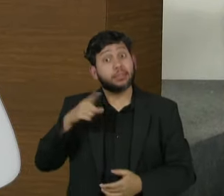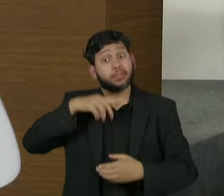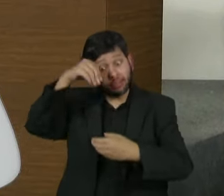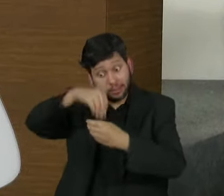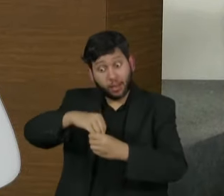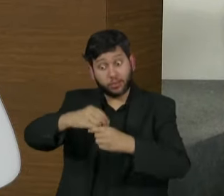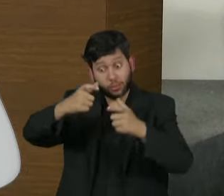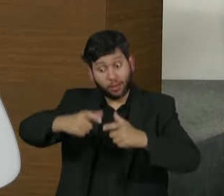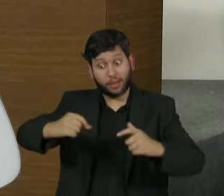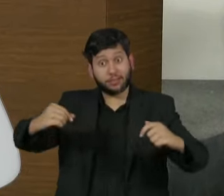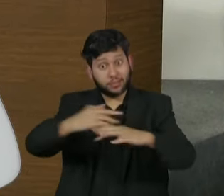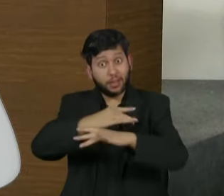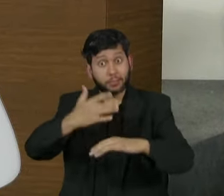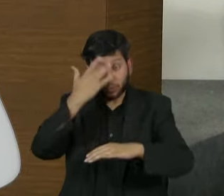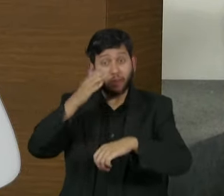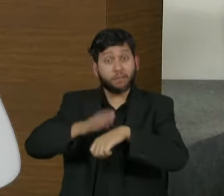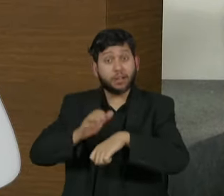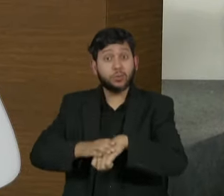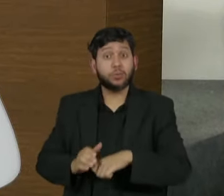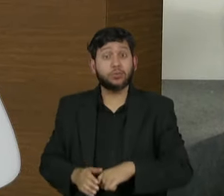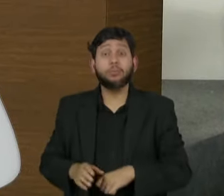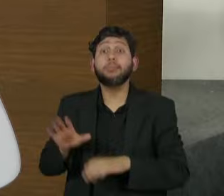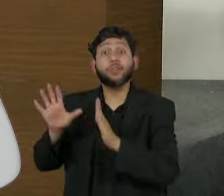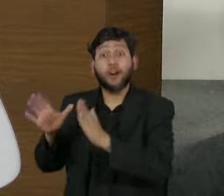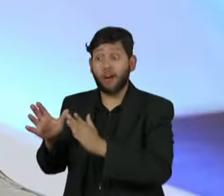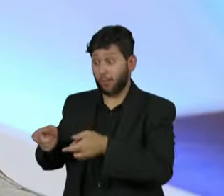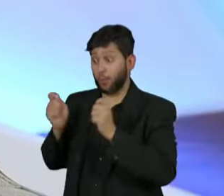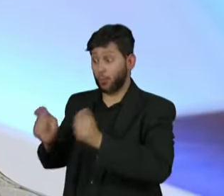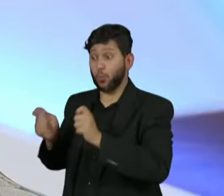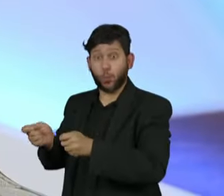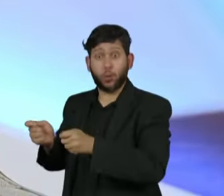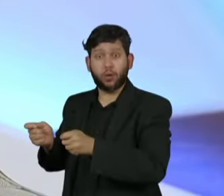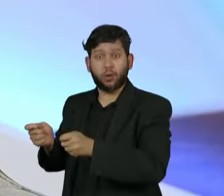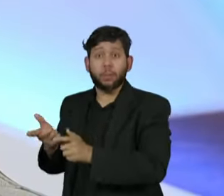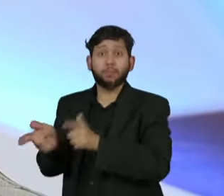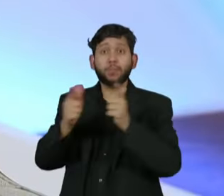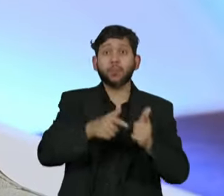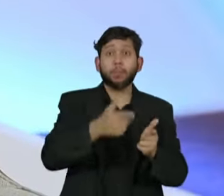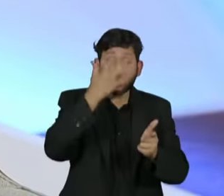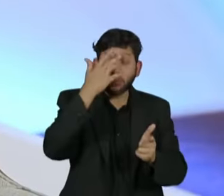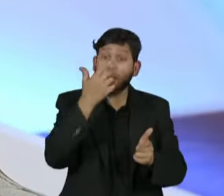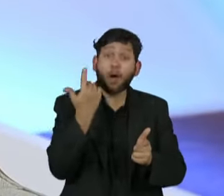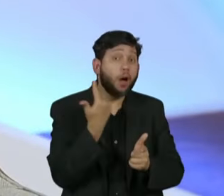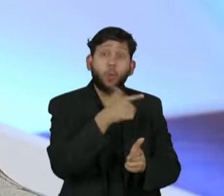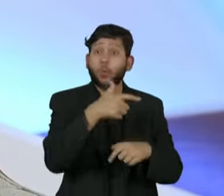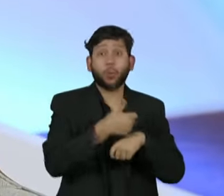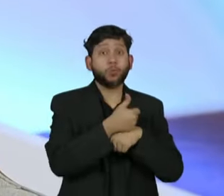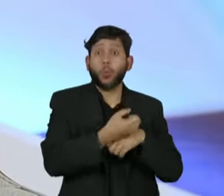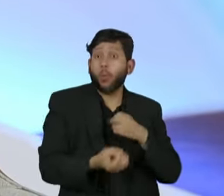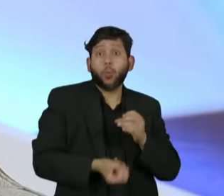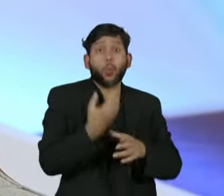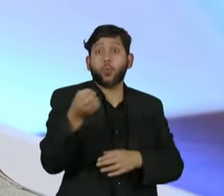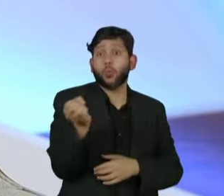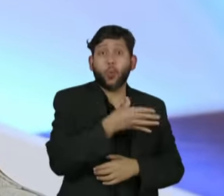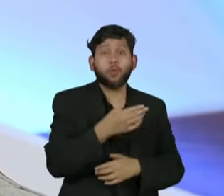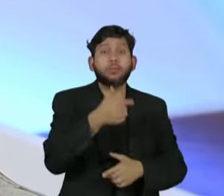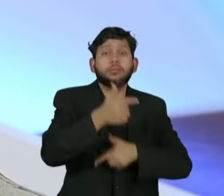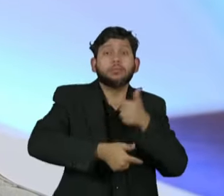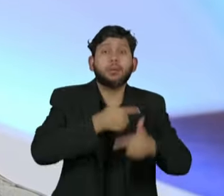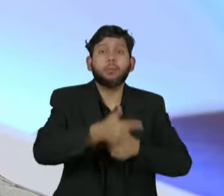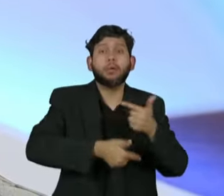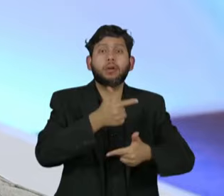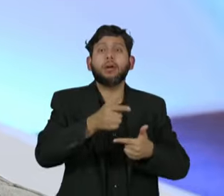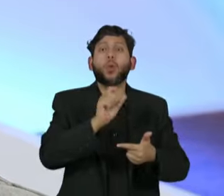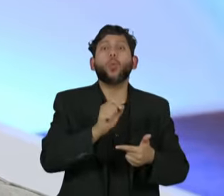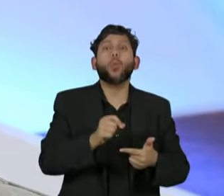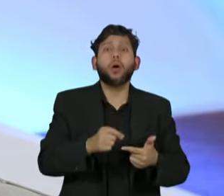e você passou a ter borracheiros mecânicos montadores gente que era especialista em fabricar banco oficina de manutenção